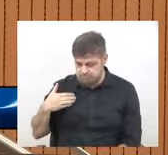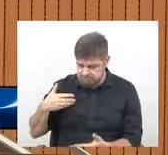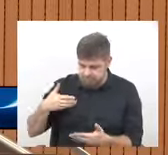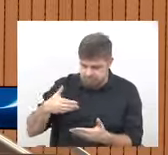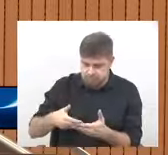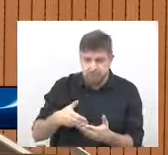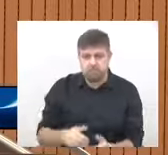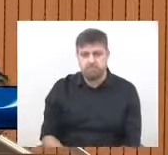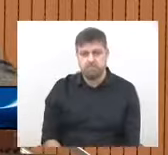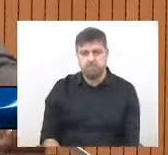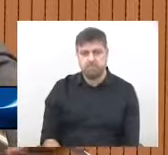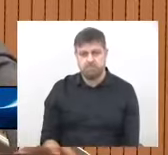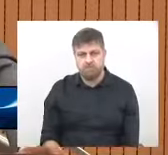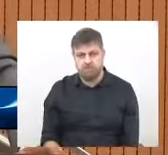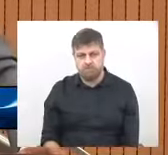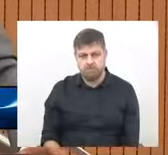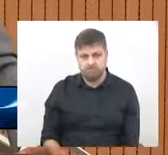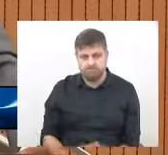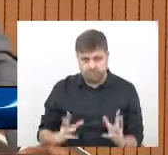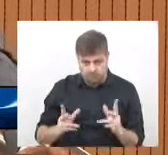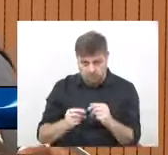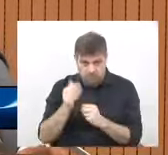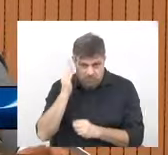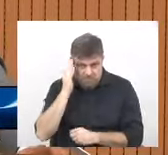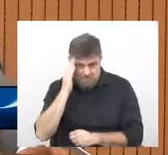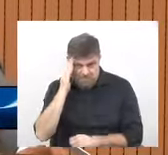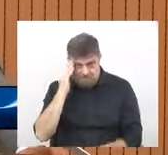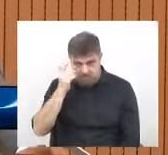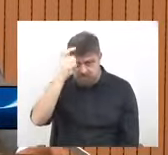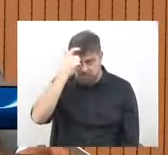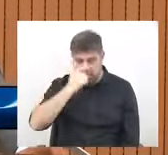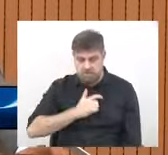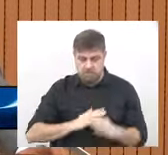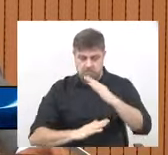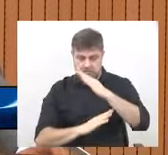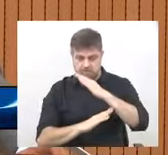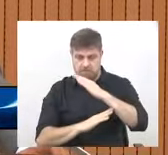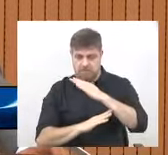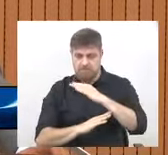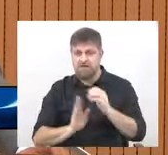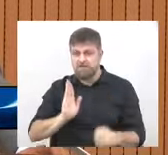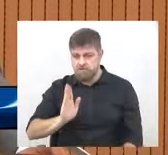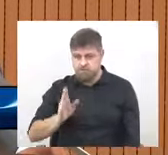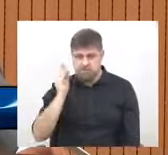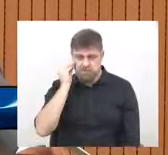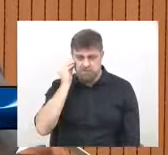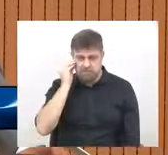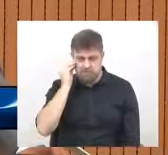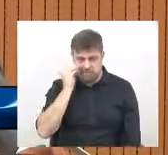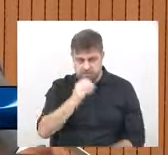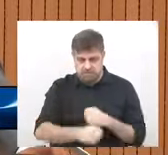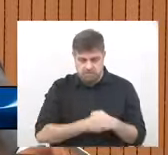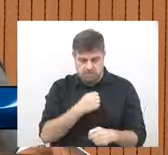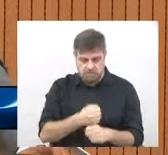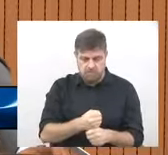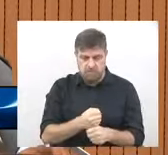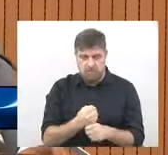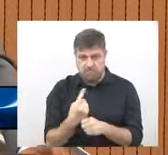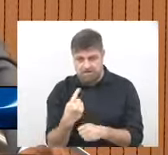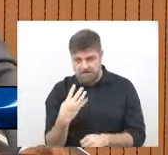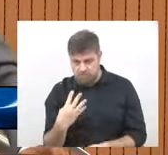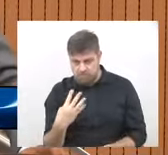Como é de todos saberem, passei por essa casa em 2013,